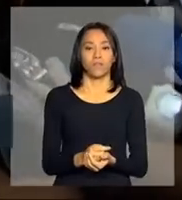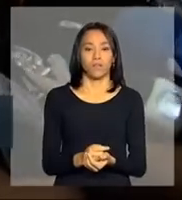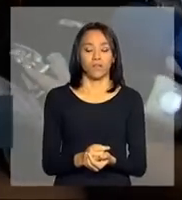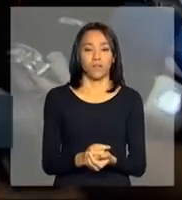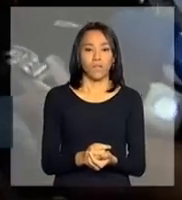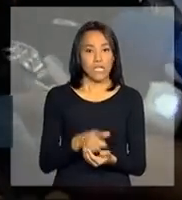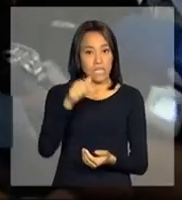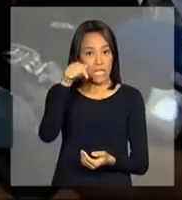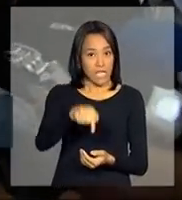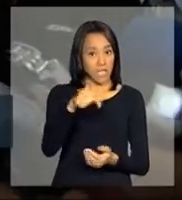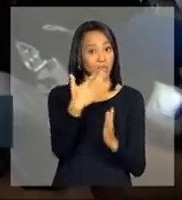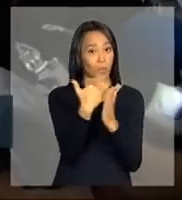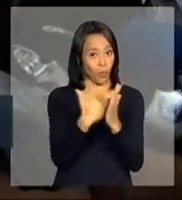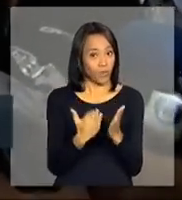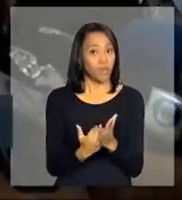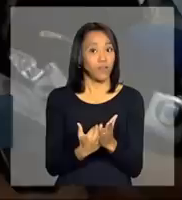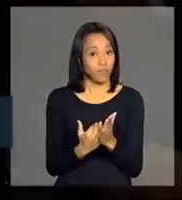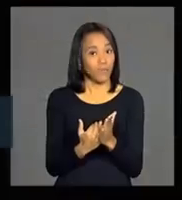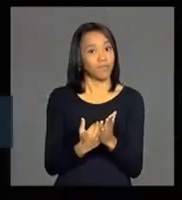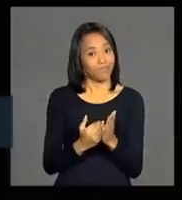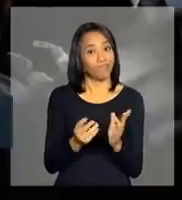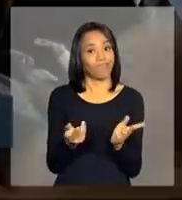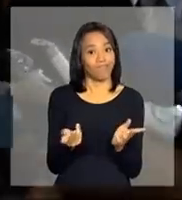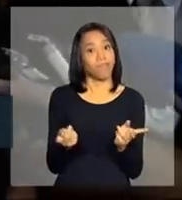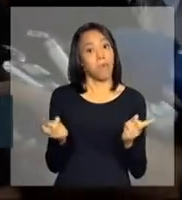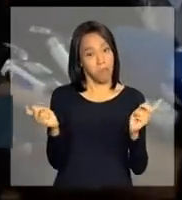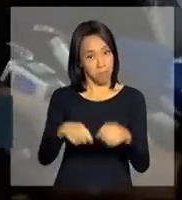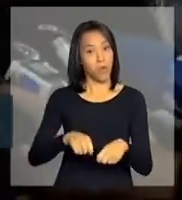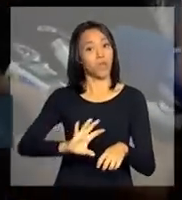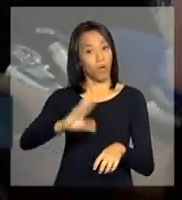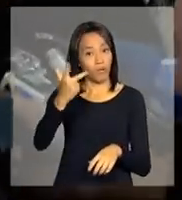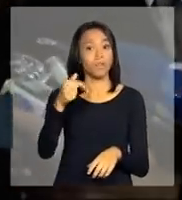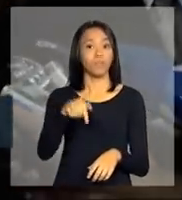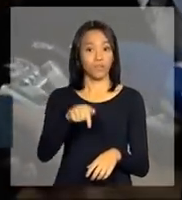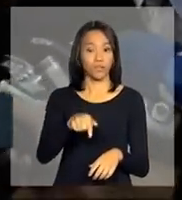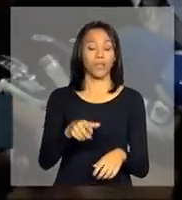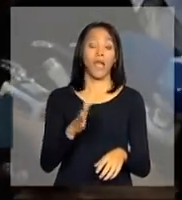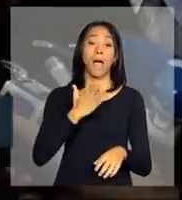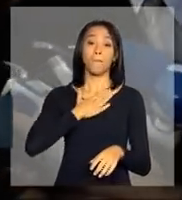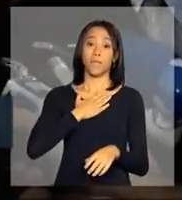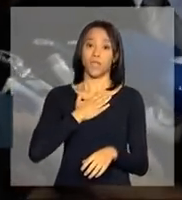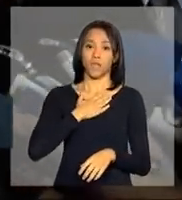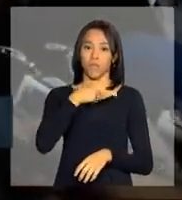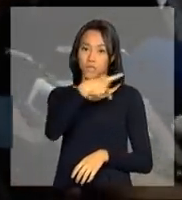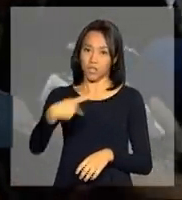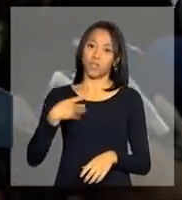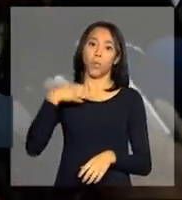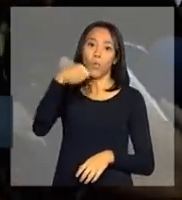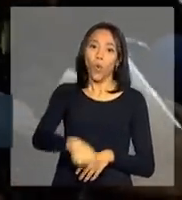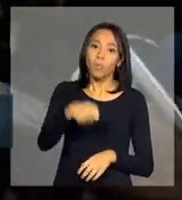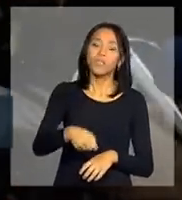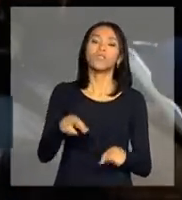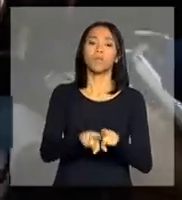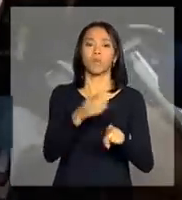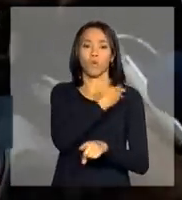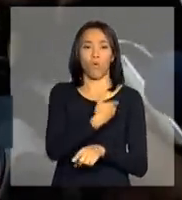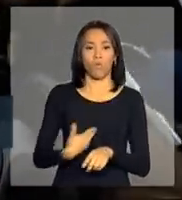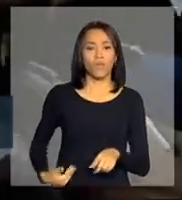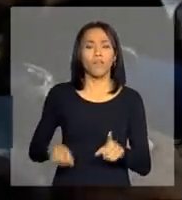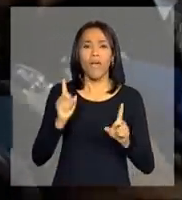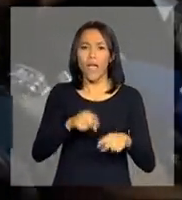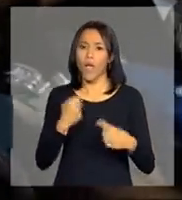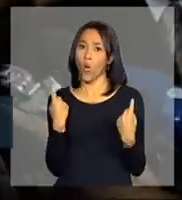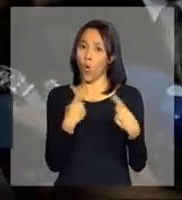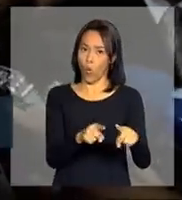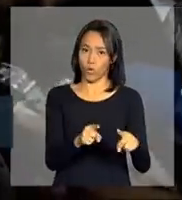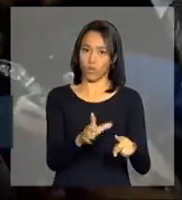num programa desse tamanho, também pode ocorrer. A minha obrigação, a obrigação do governo, é